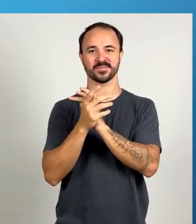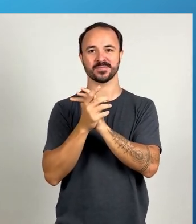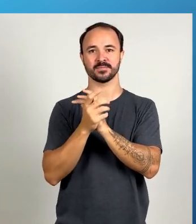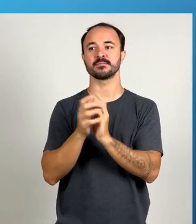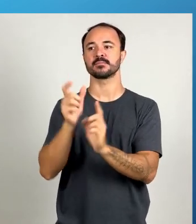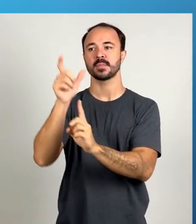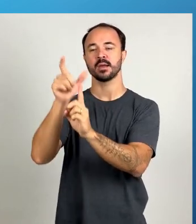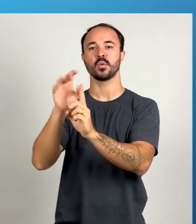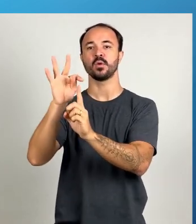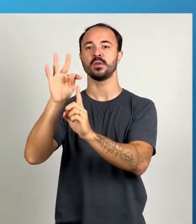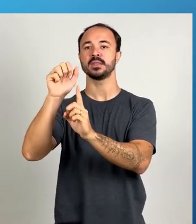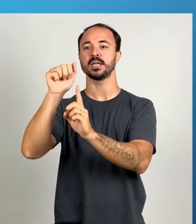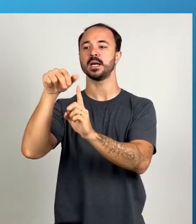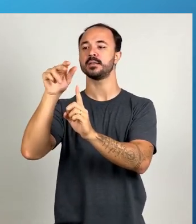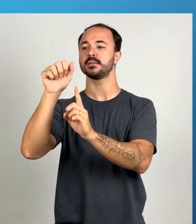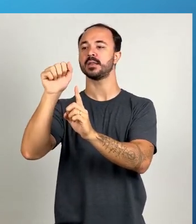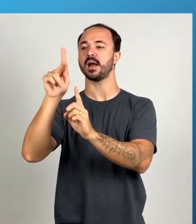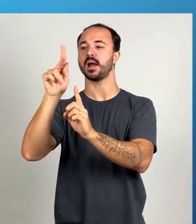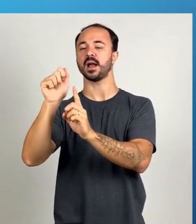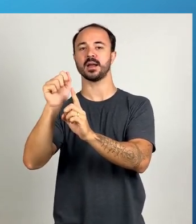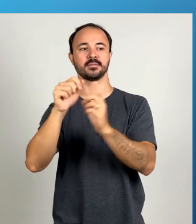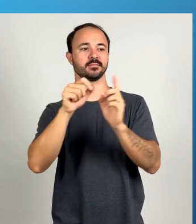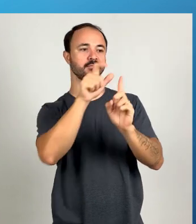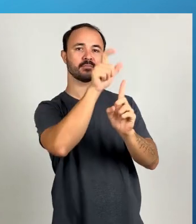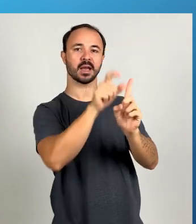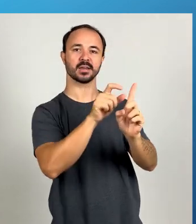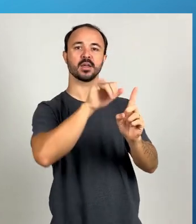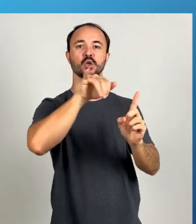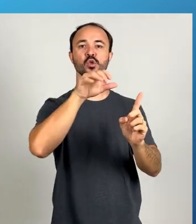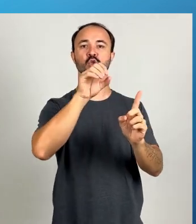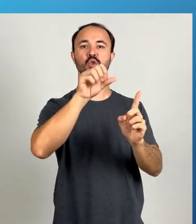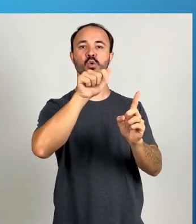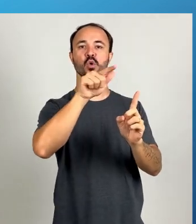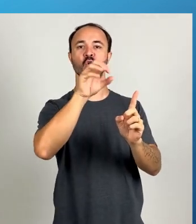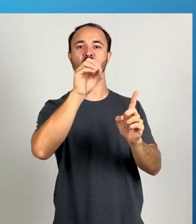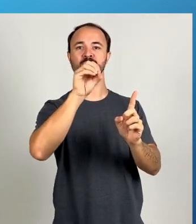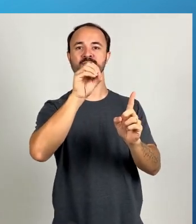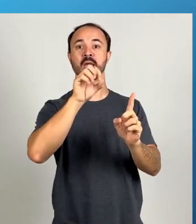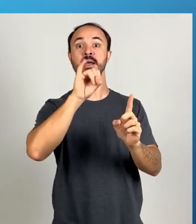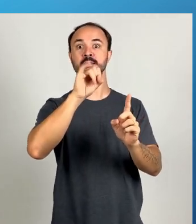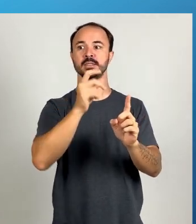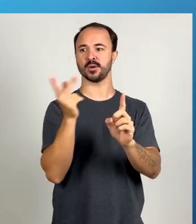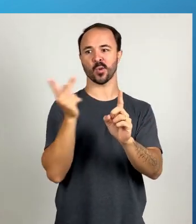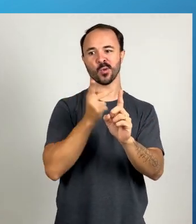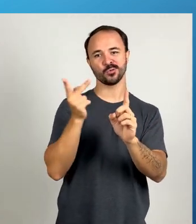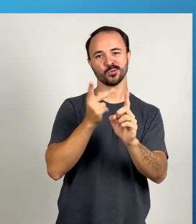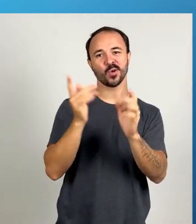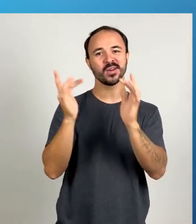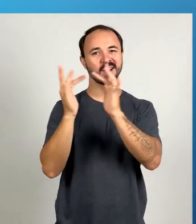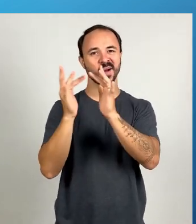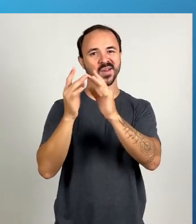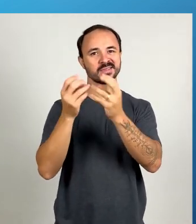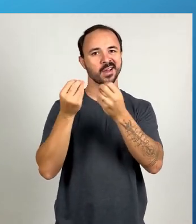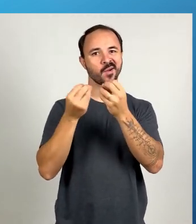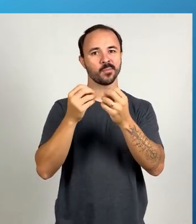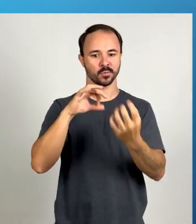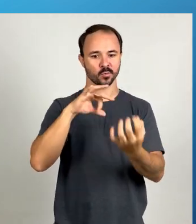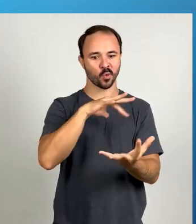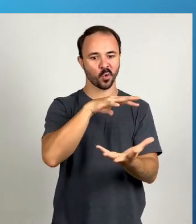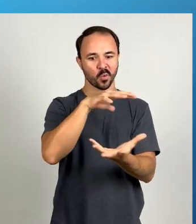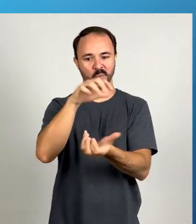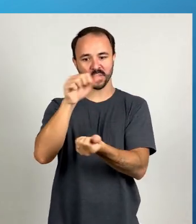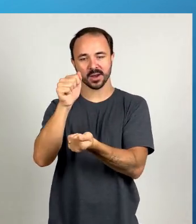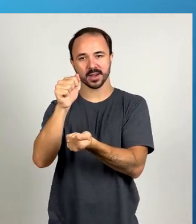João está no mesmo lugar que ele, só que oposto, contrário. Muito parecido com o que a gente estuda na